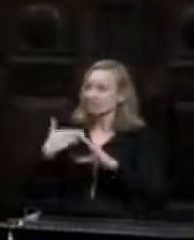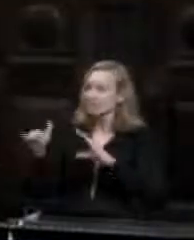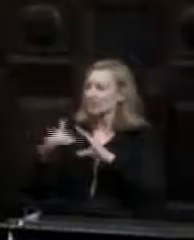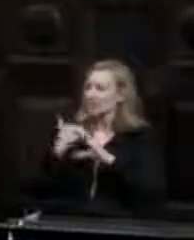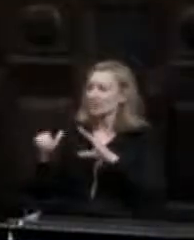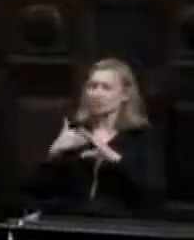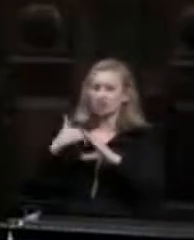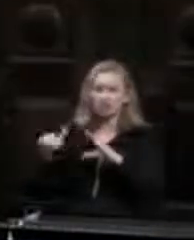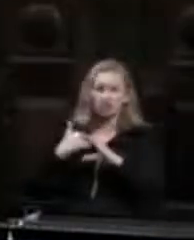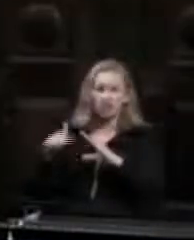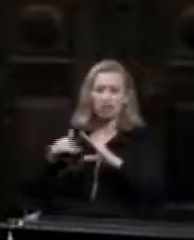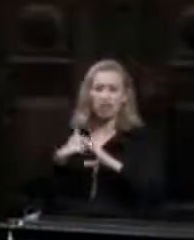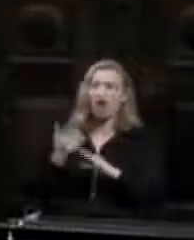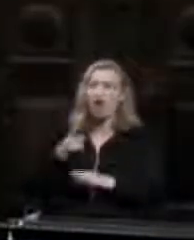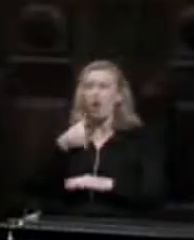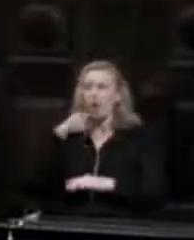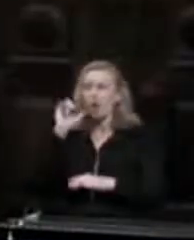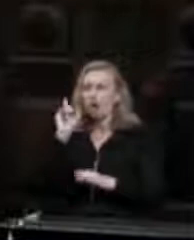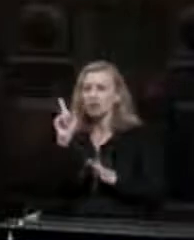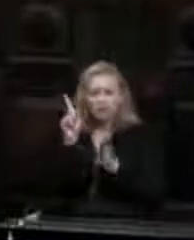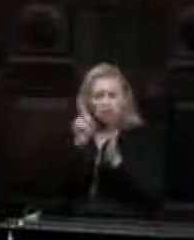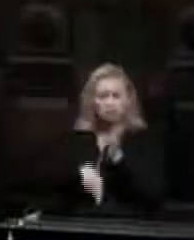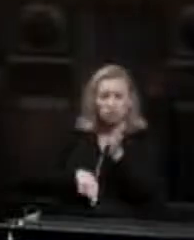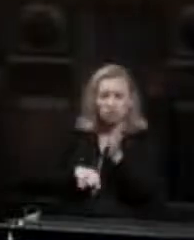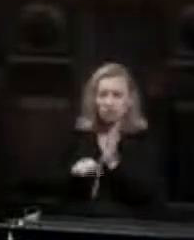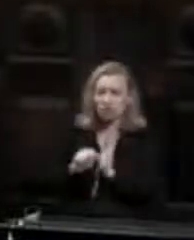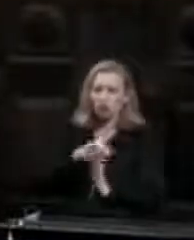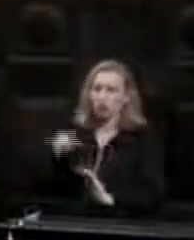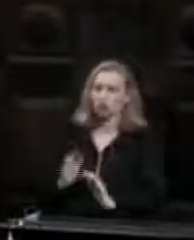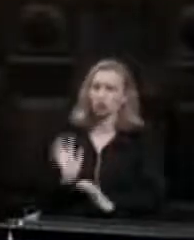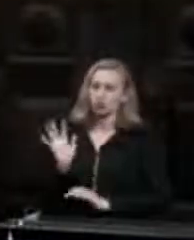era redução de juros